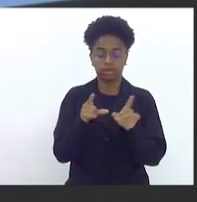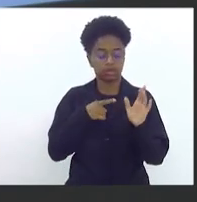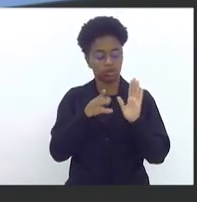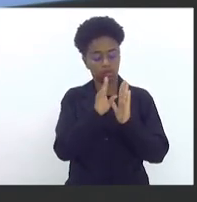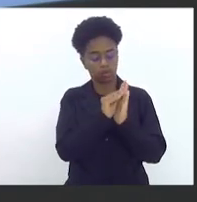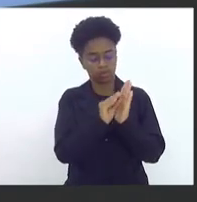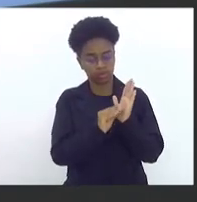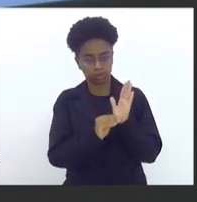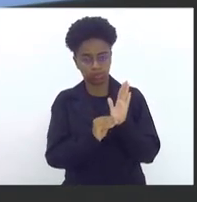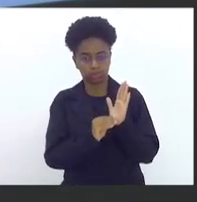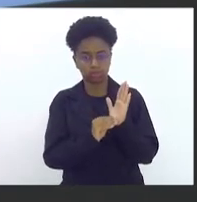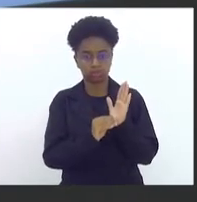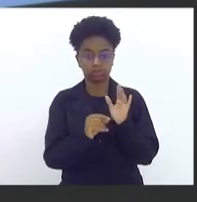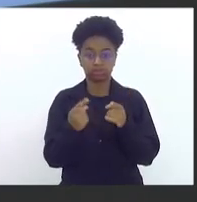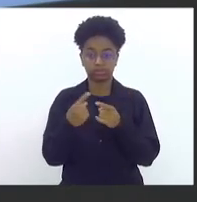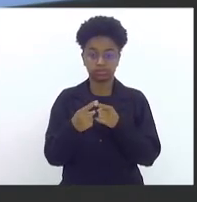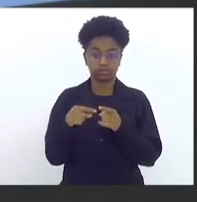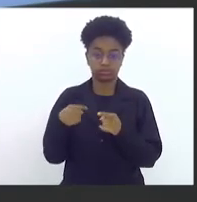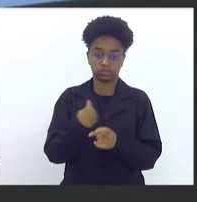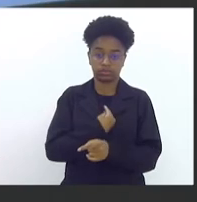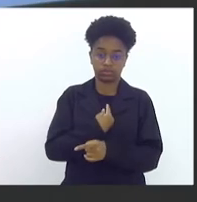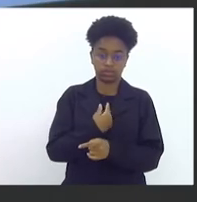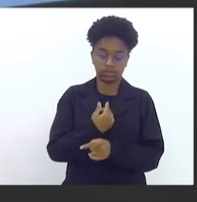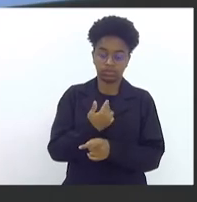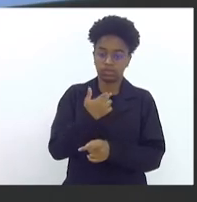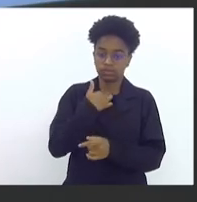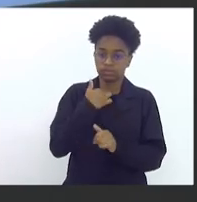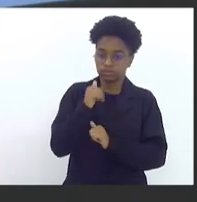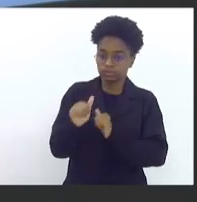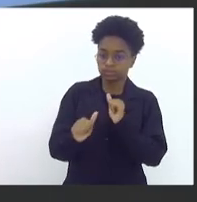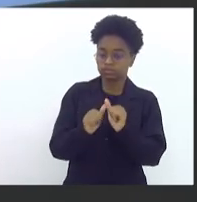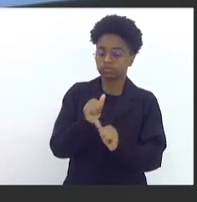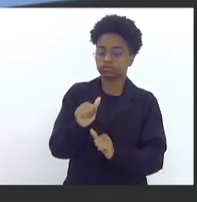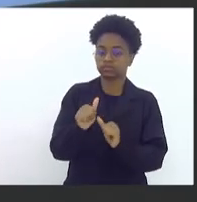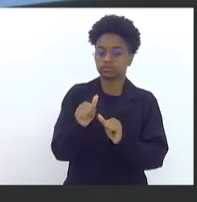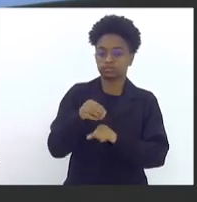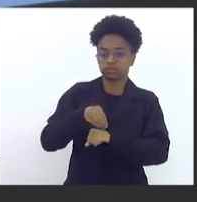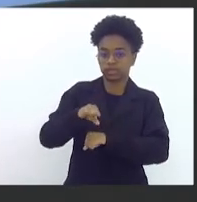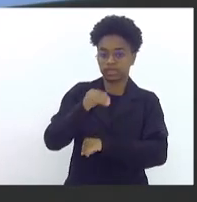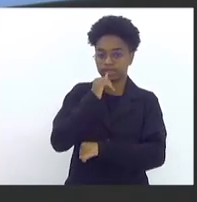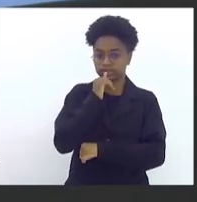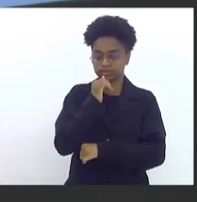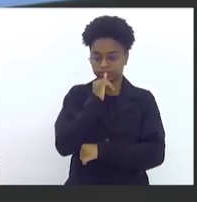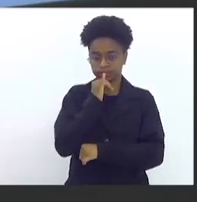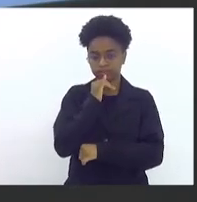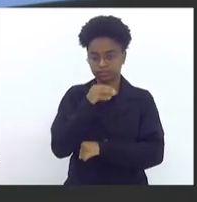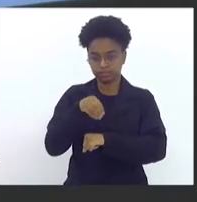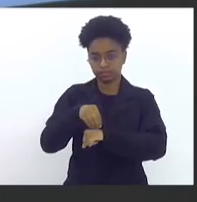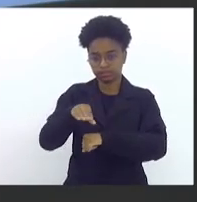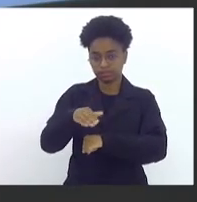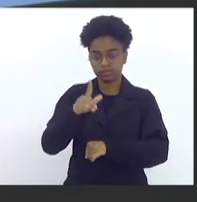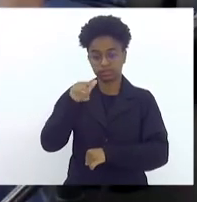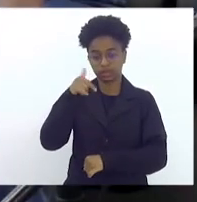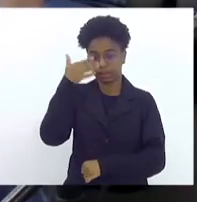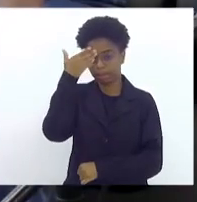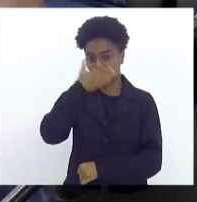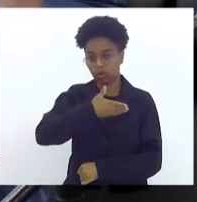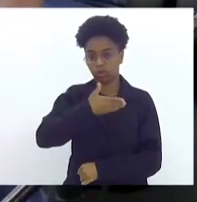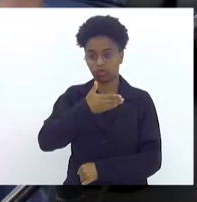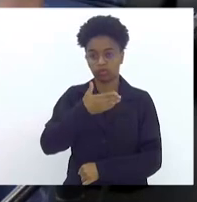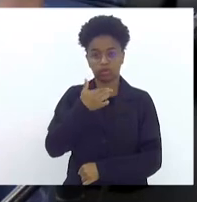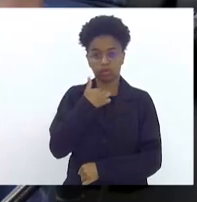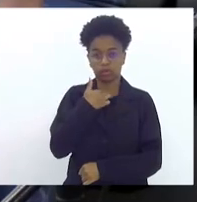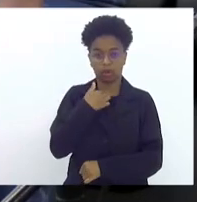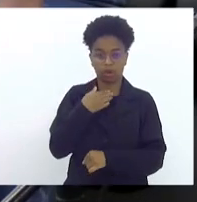que a gente não Adultério essa mensagem exemplo de uma mensagem que essa prova ela não seja